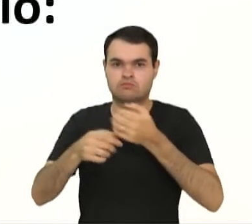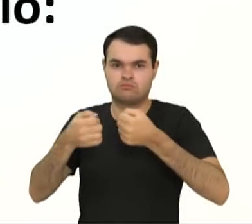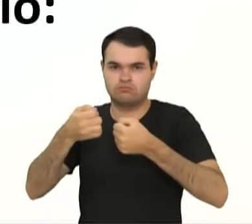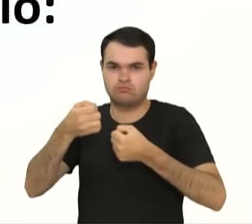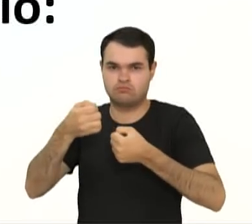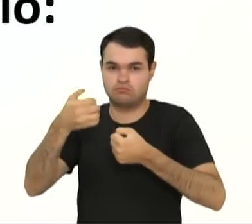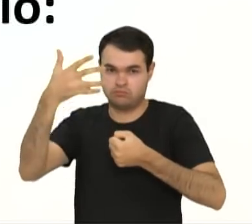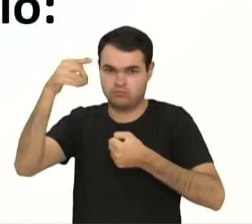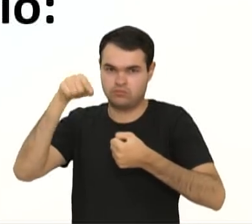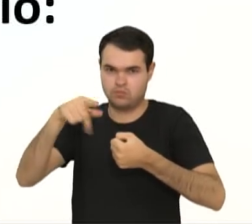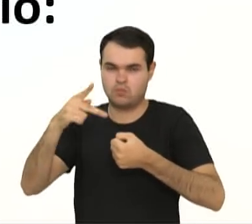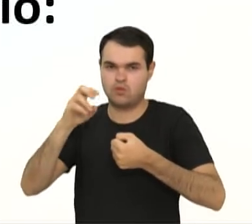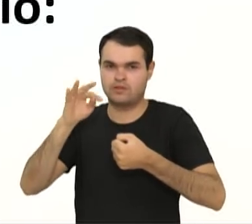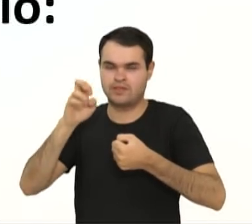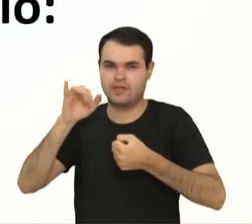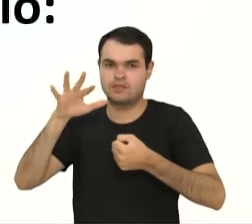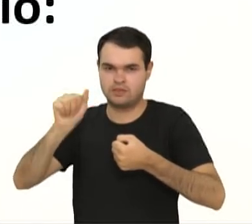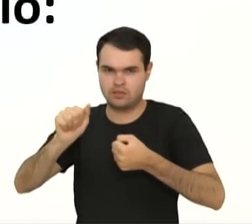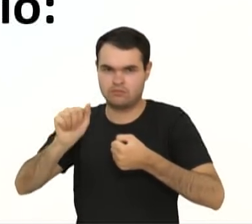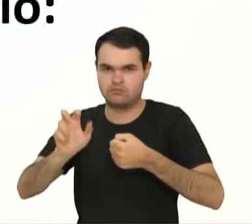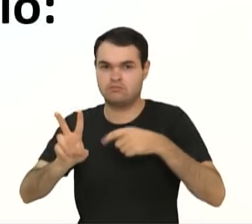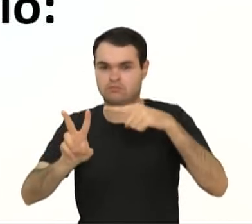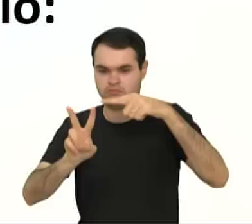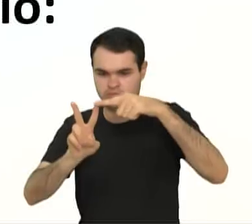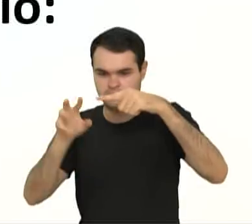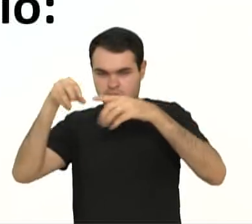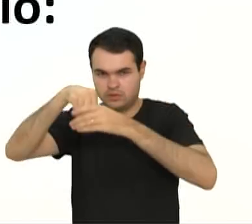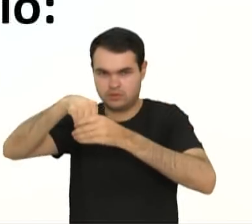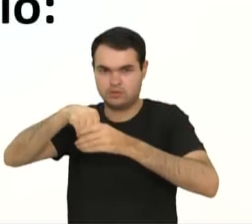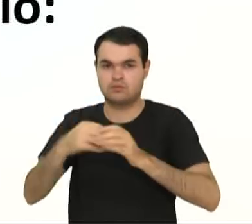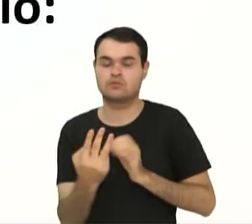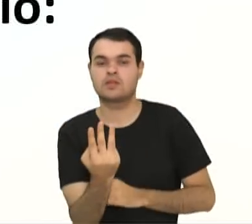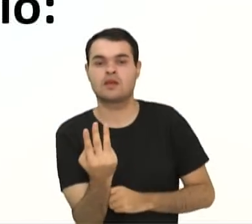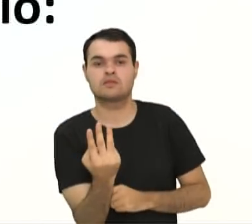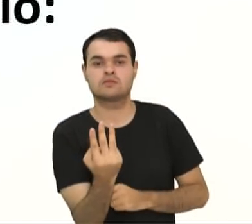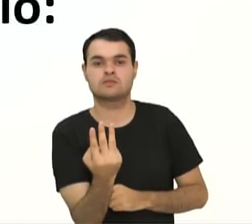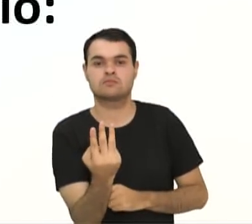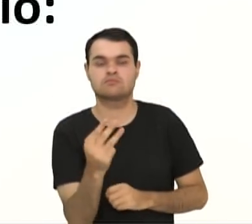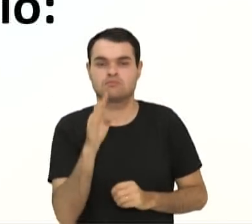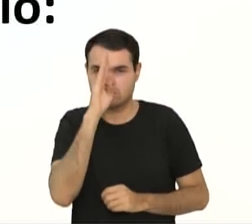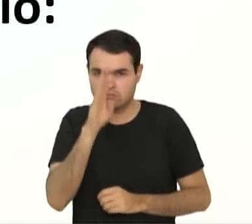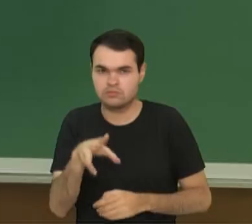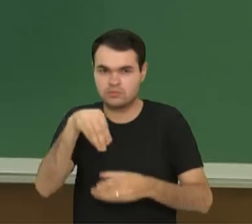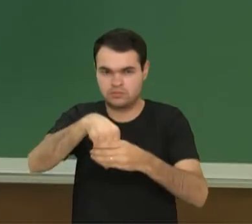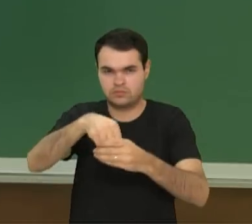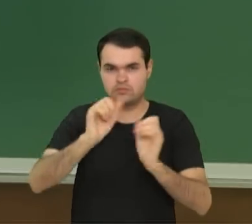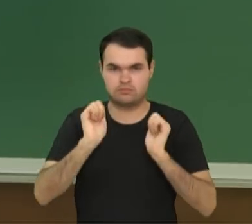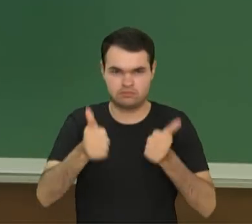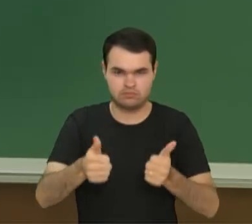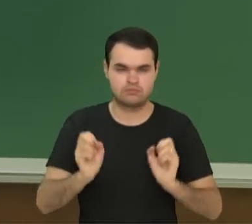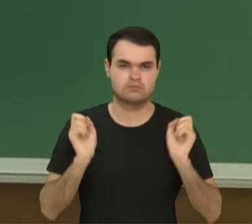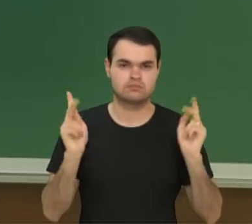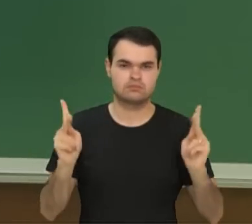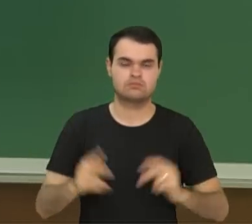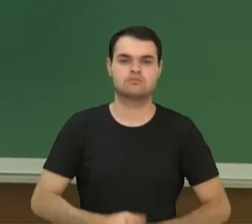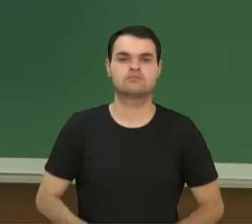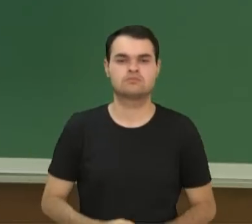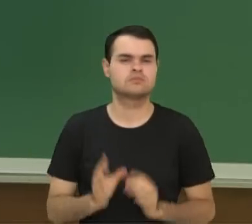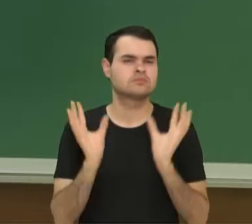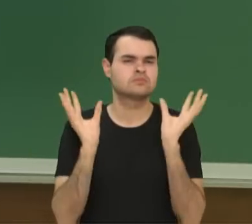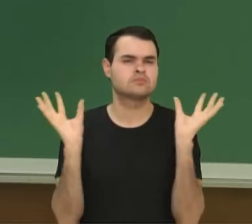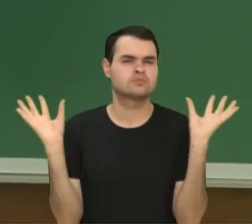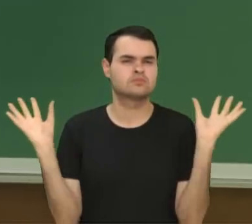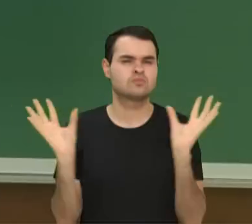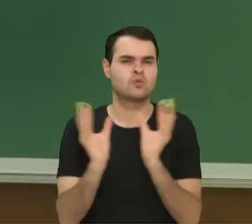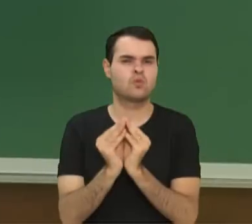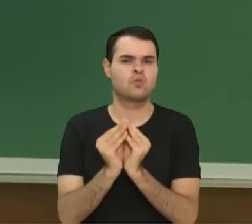do radicando e o 3, que é o denominador, vai estar no índice da raiz. Ok, gente? Então, resumindo